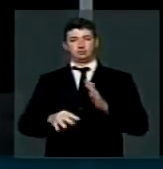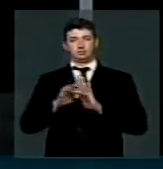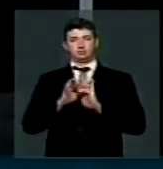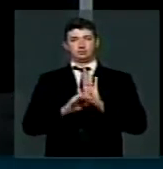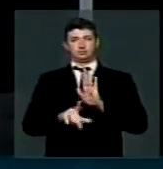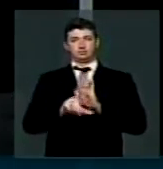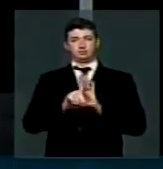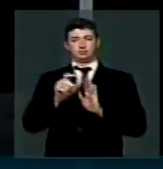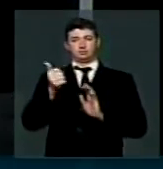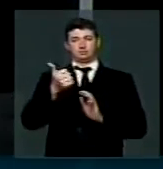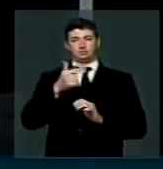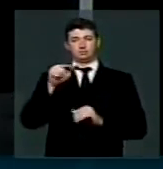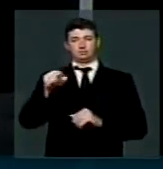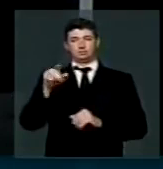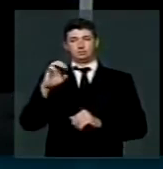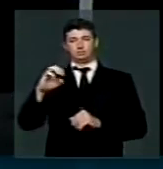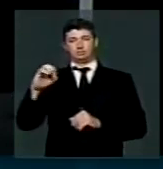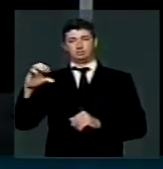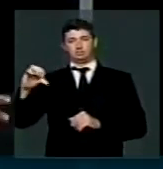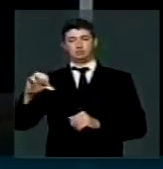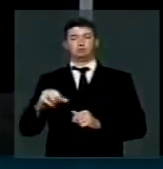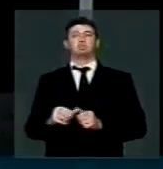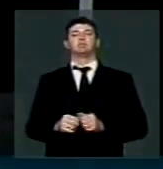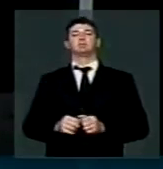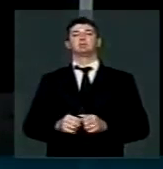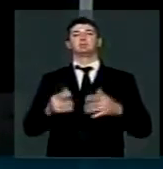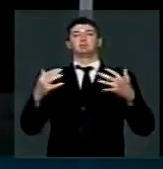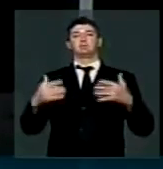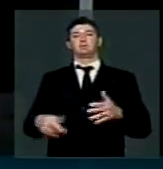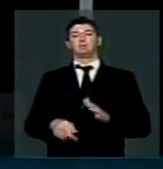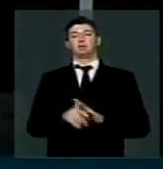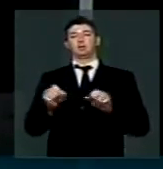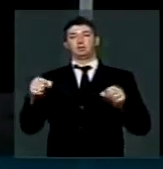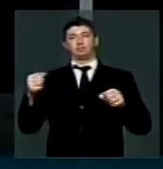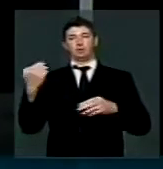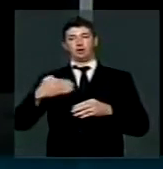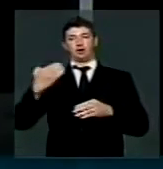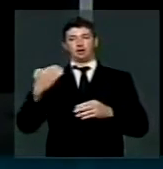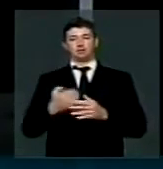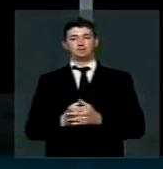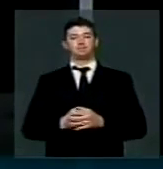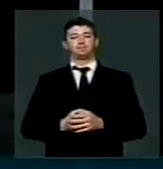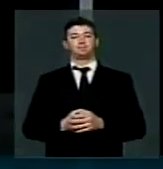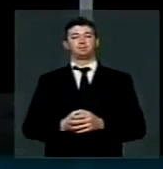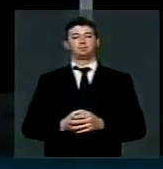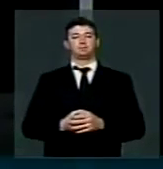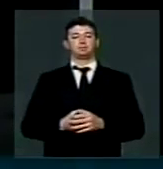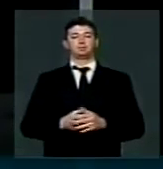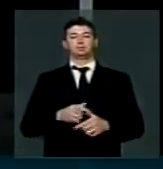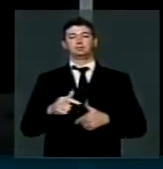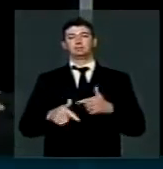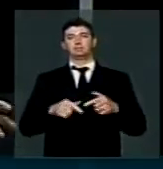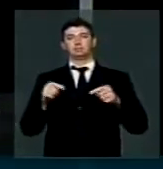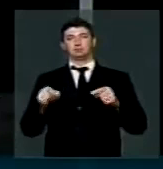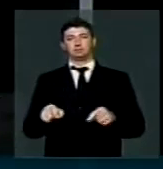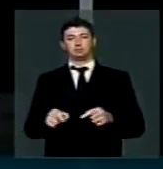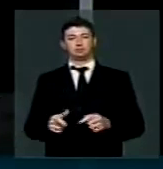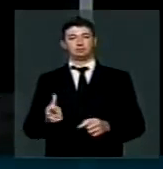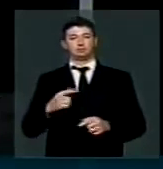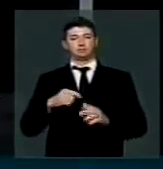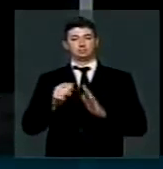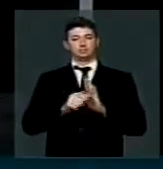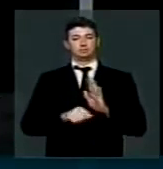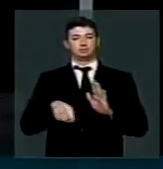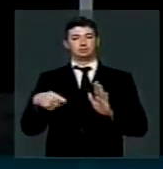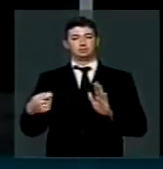Lei 12.009, que diz respeito aos mototaxistas. Esta ação tem como